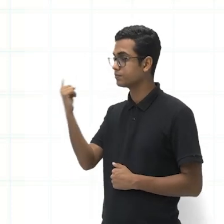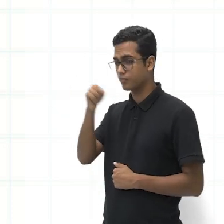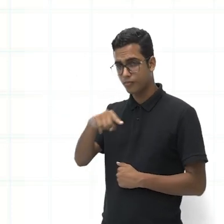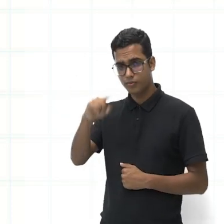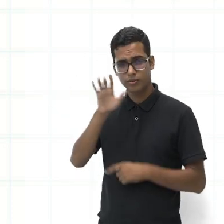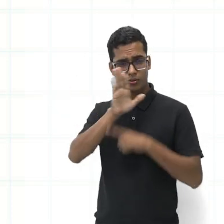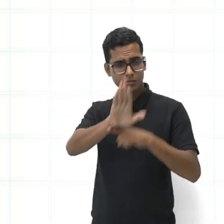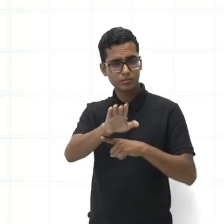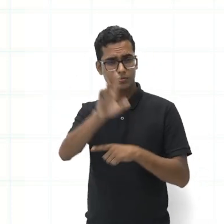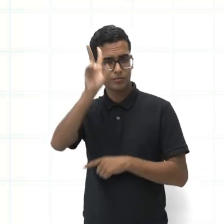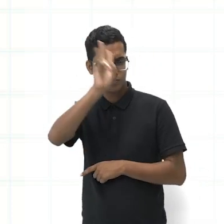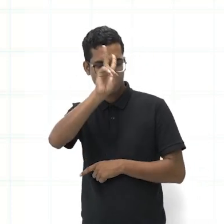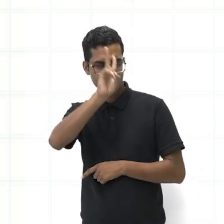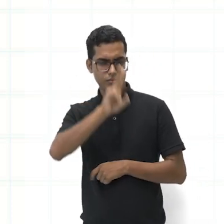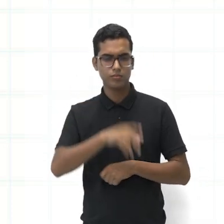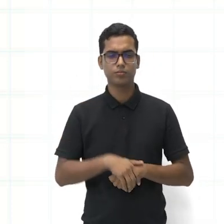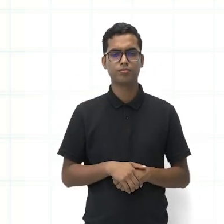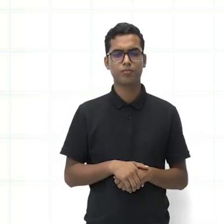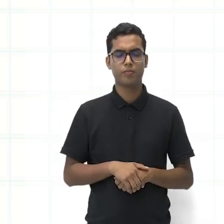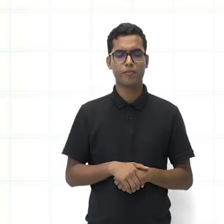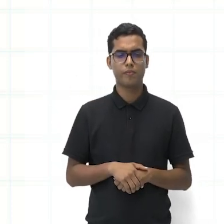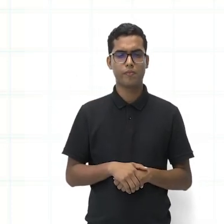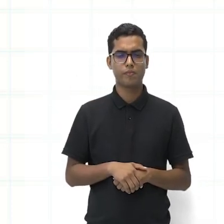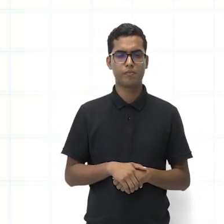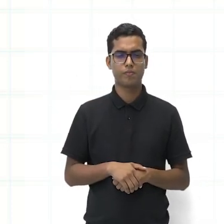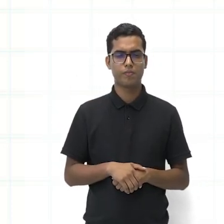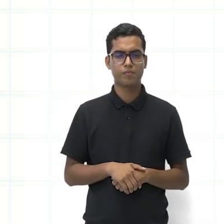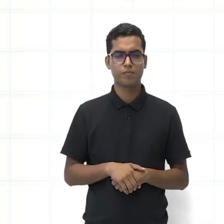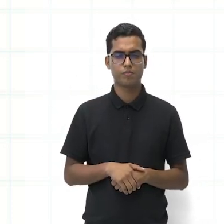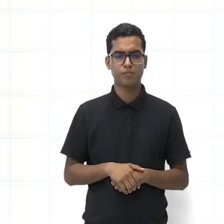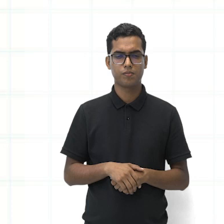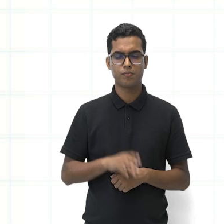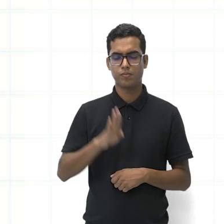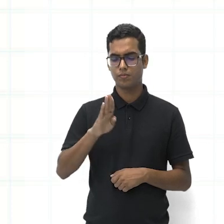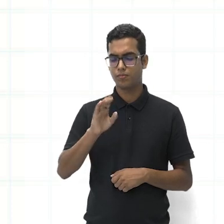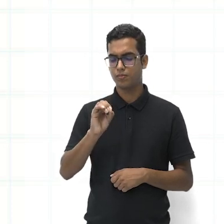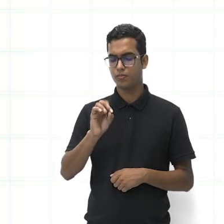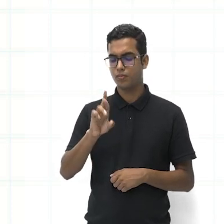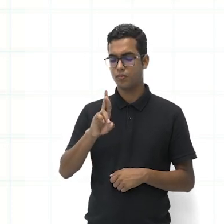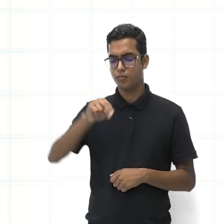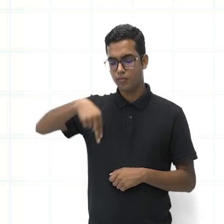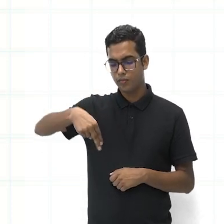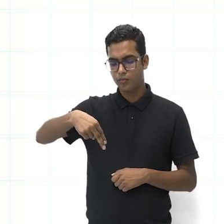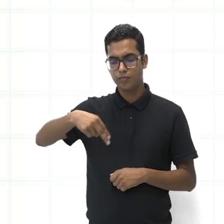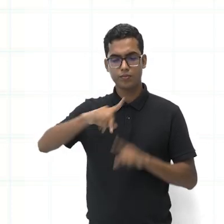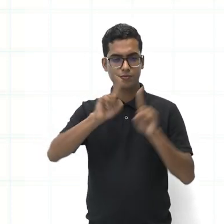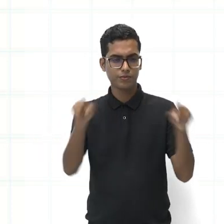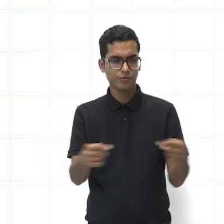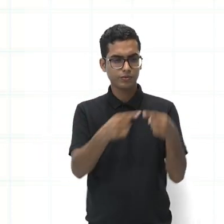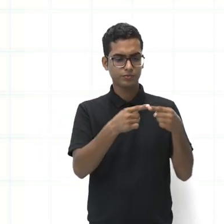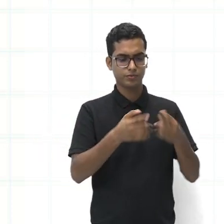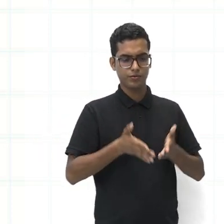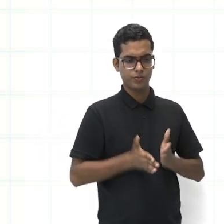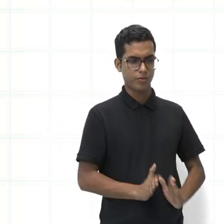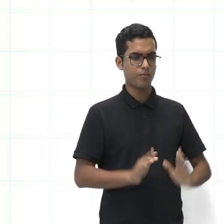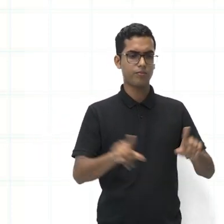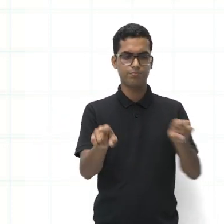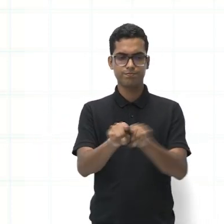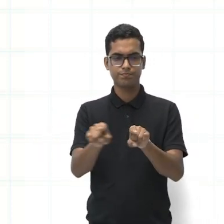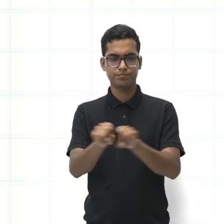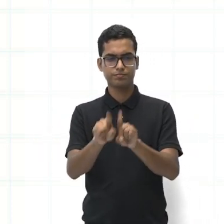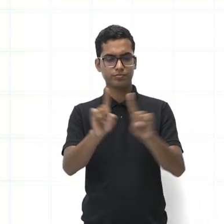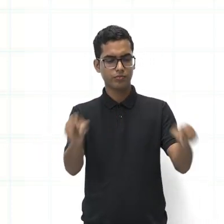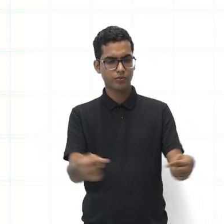Tá? Quando você nasceu. A palavrinha born é sempre relacionado a nascimento, tá? Born